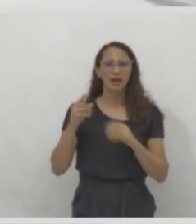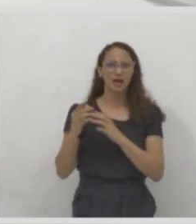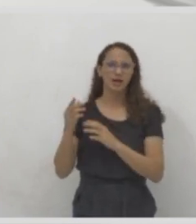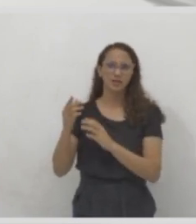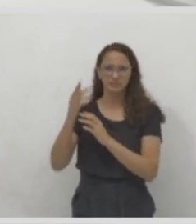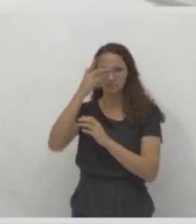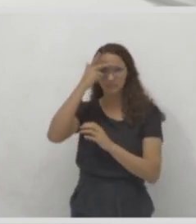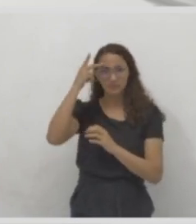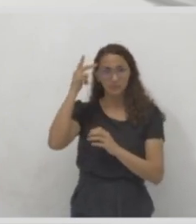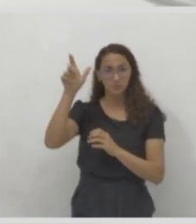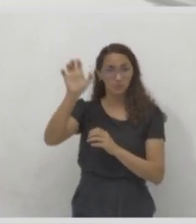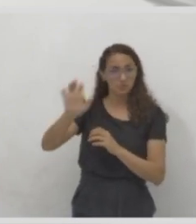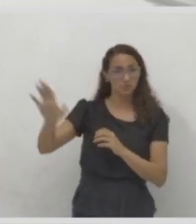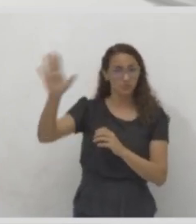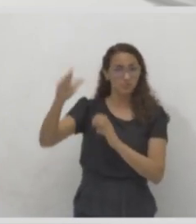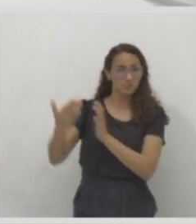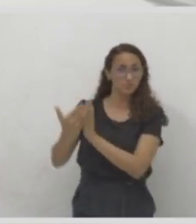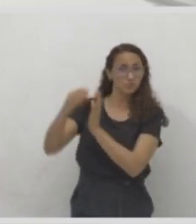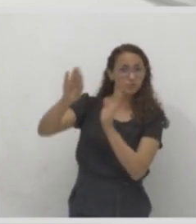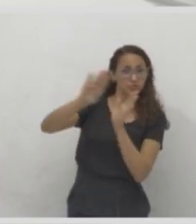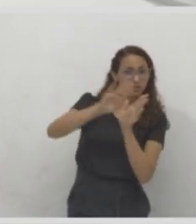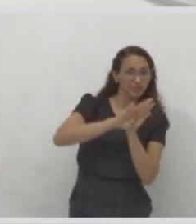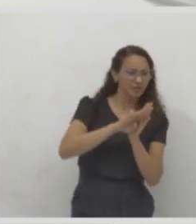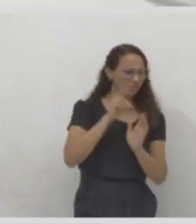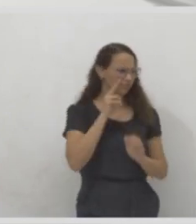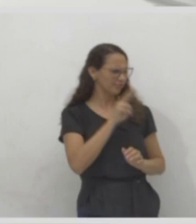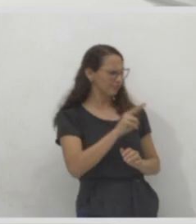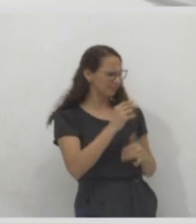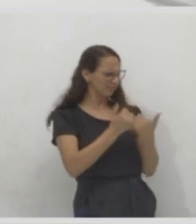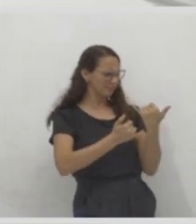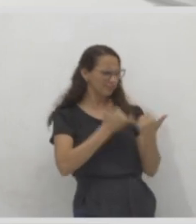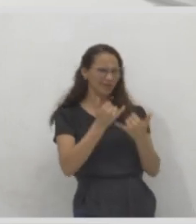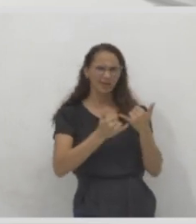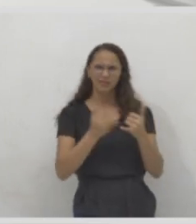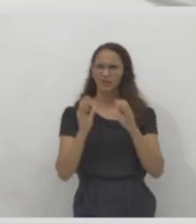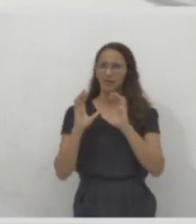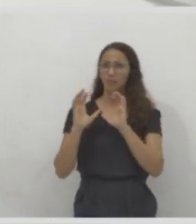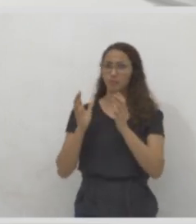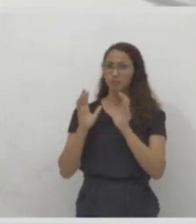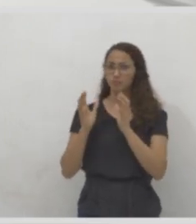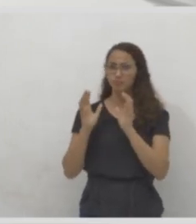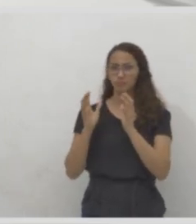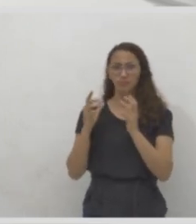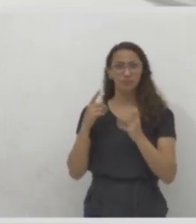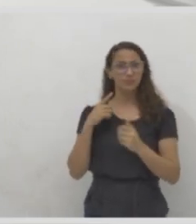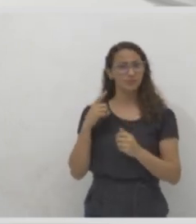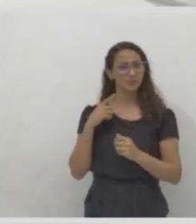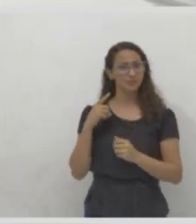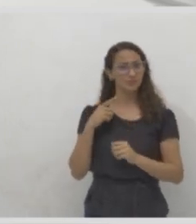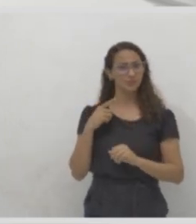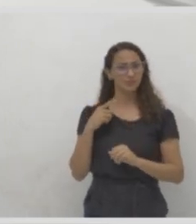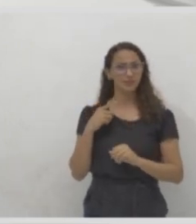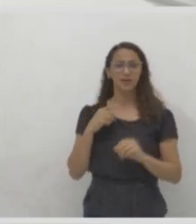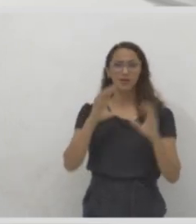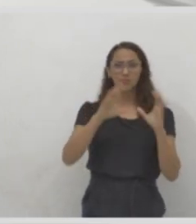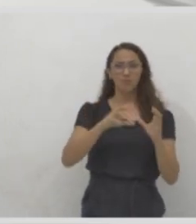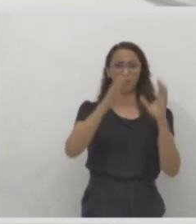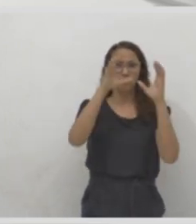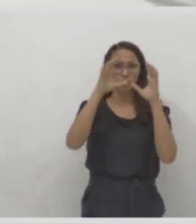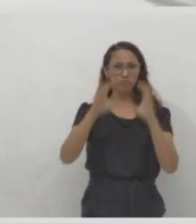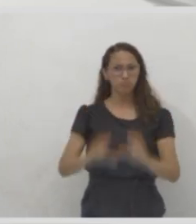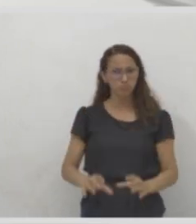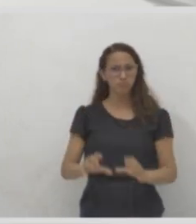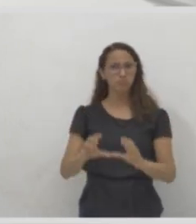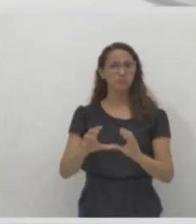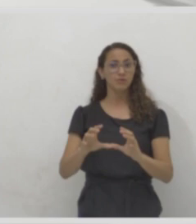perceberam que eles faziam um jogo com o látex, o chamado jogo da bola, onde a bola, quando quicava no chão, batia